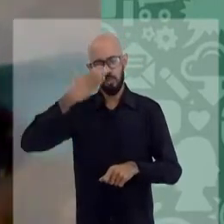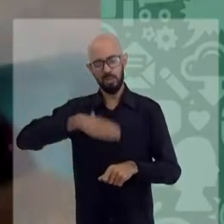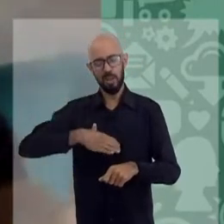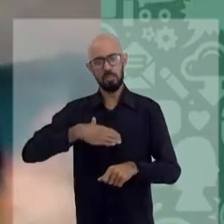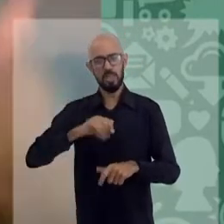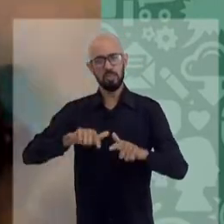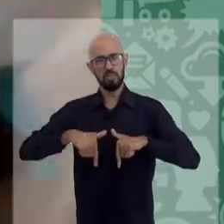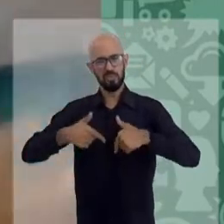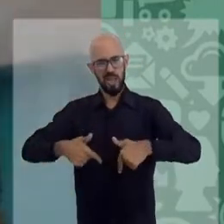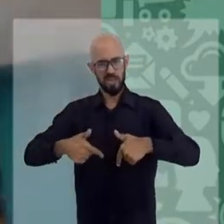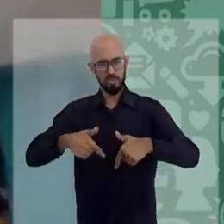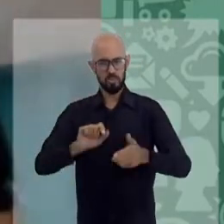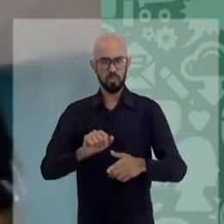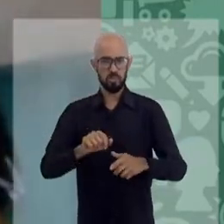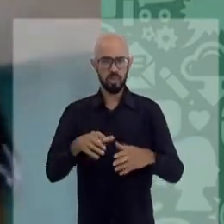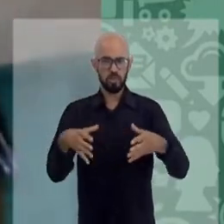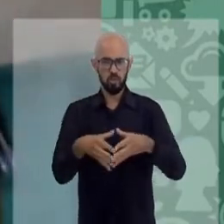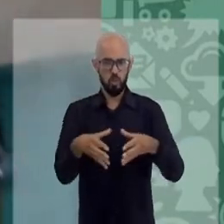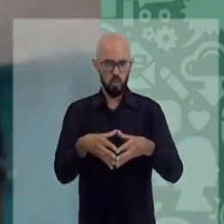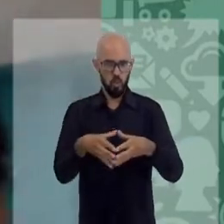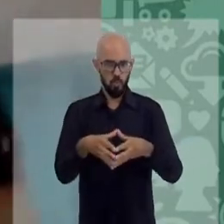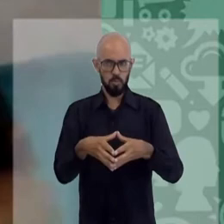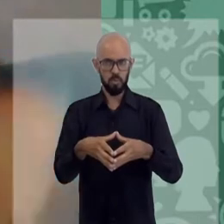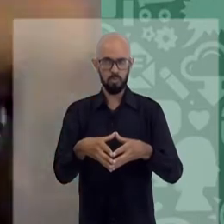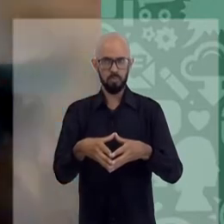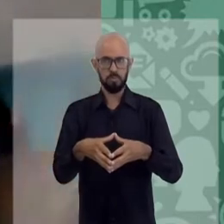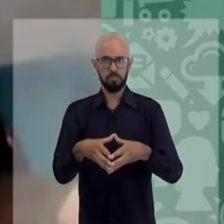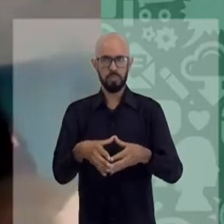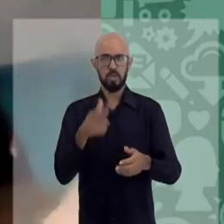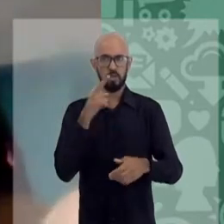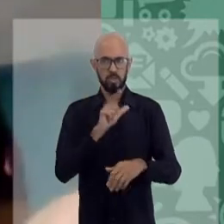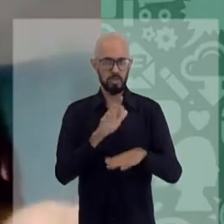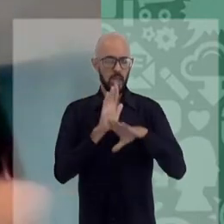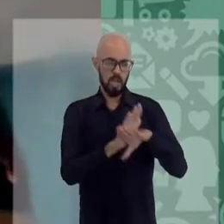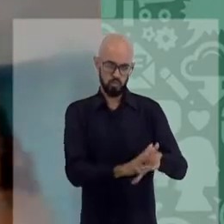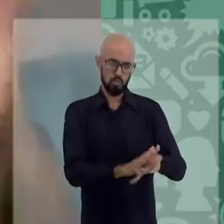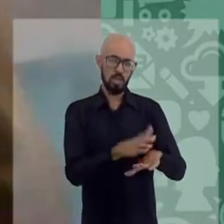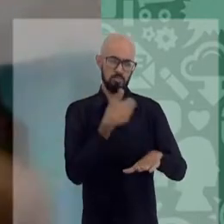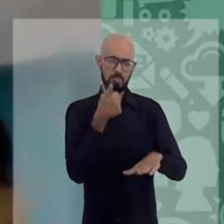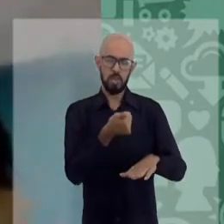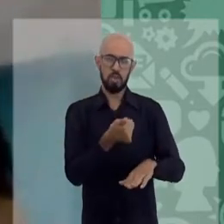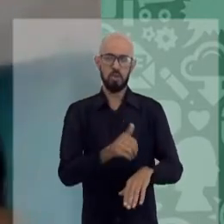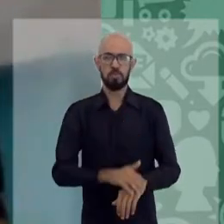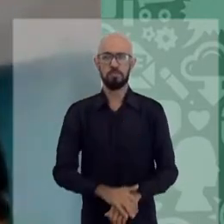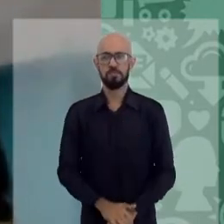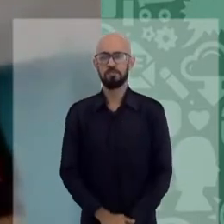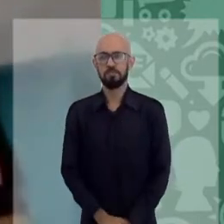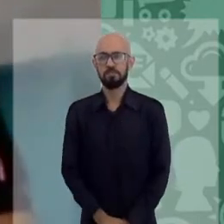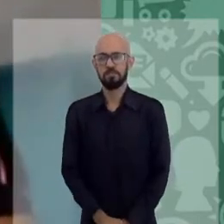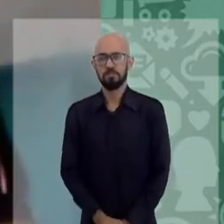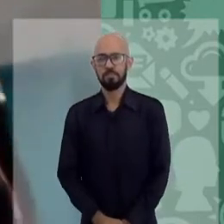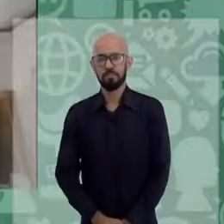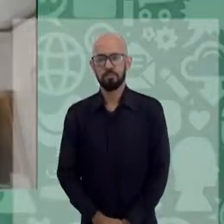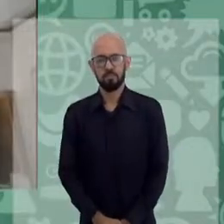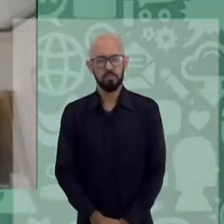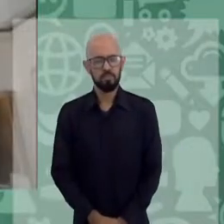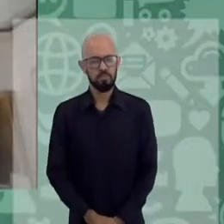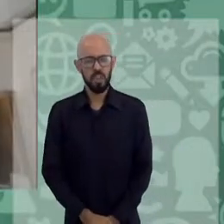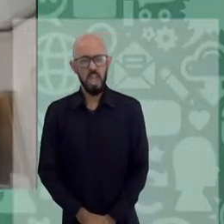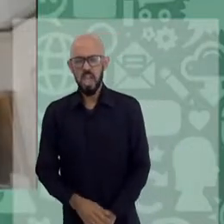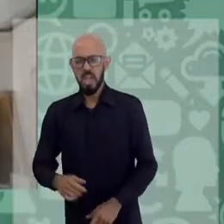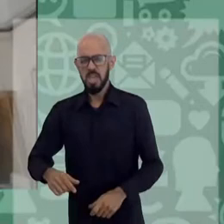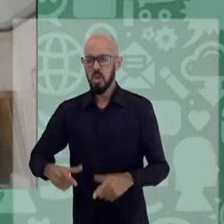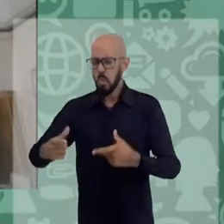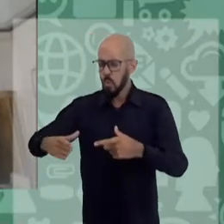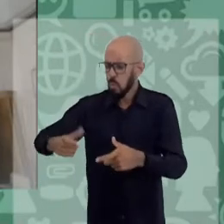os hábitos políticos e eleitorais desse público, para até atendê-los melhor. Então, a demanda precisa nascer desse lugar.